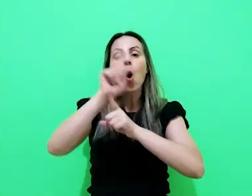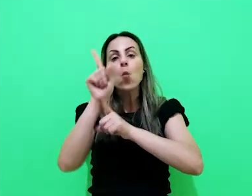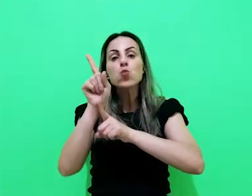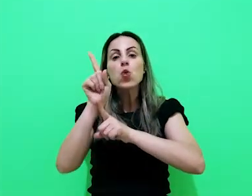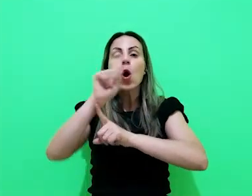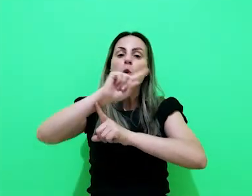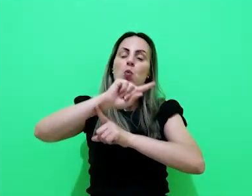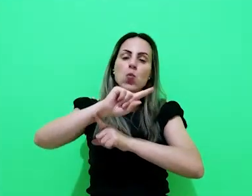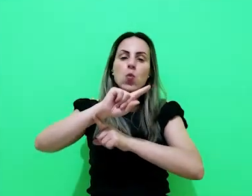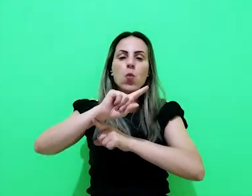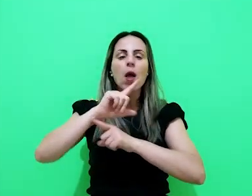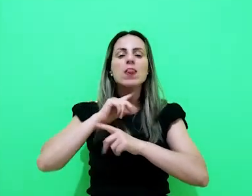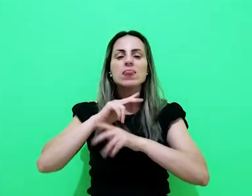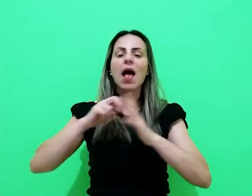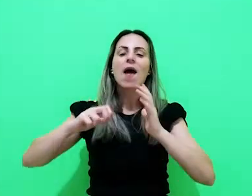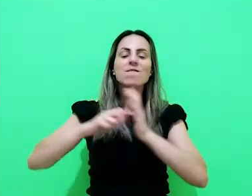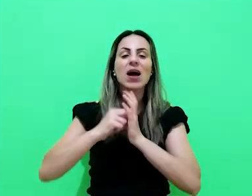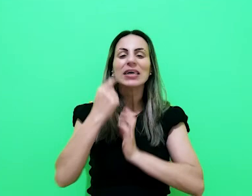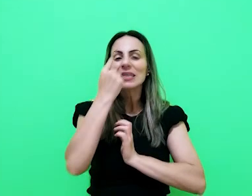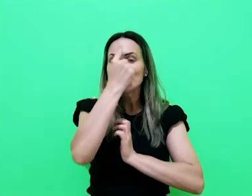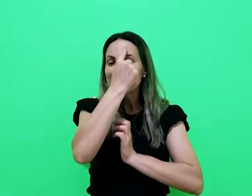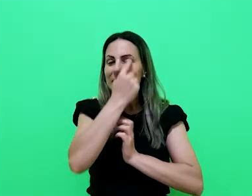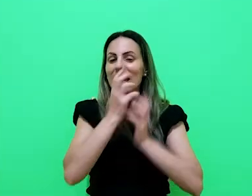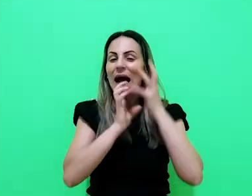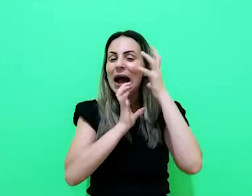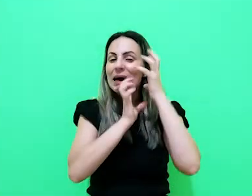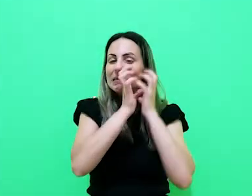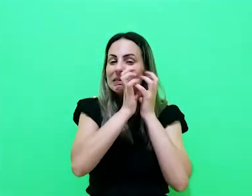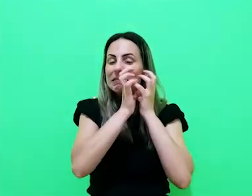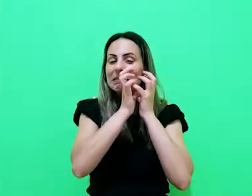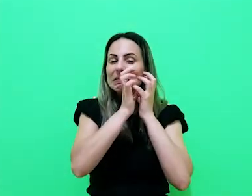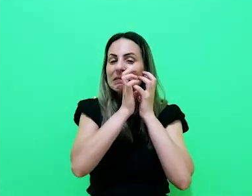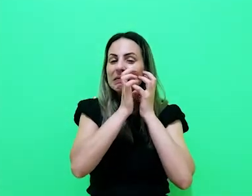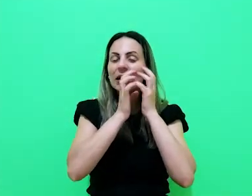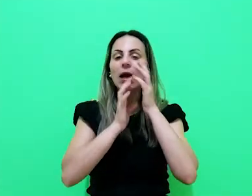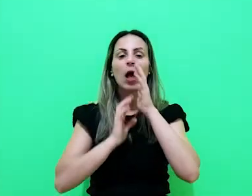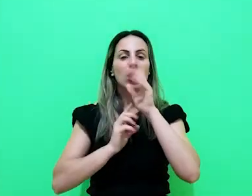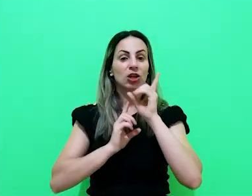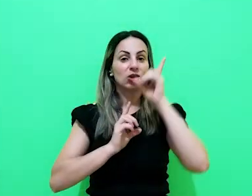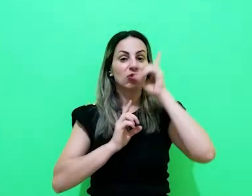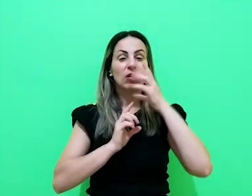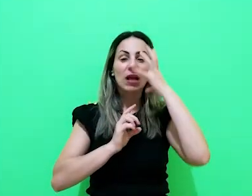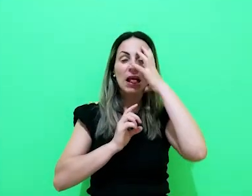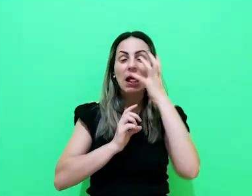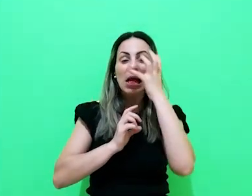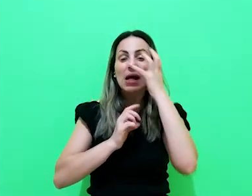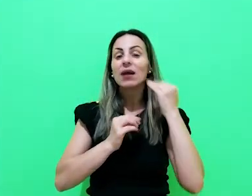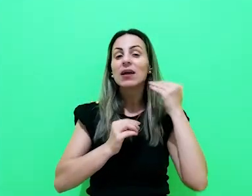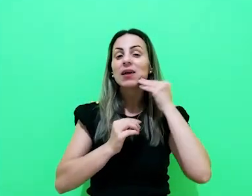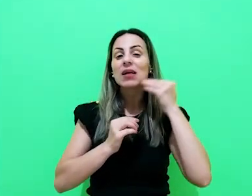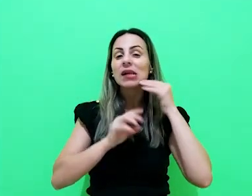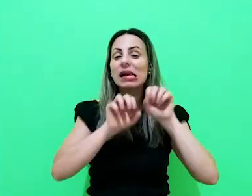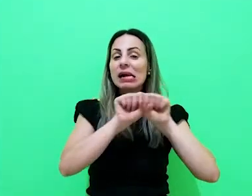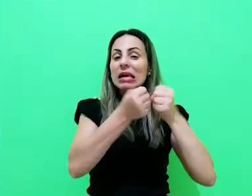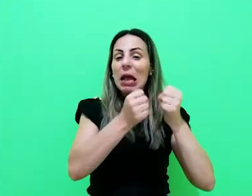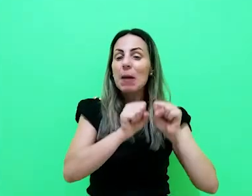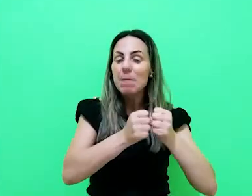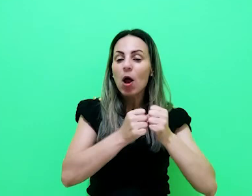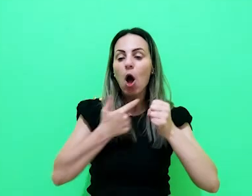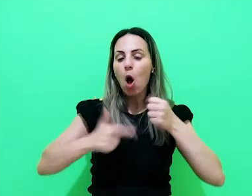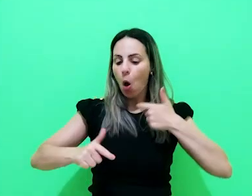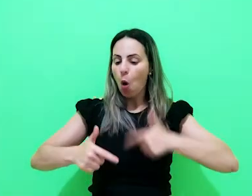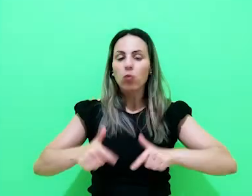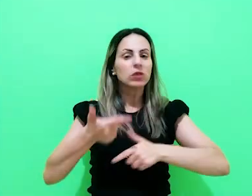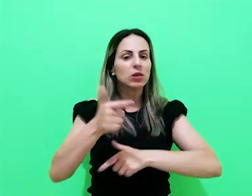Esse paciente ele tem uma lesão de face grave, afundamento de zigoma direita e fratura de mandíbula, e não tem outras